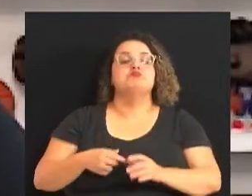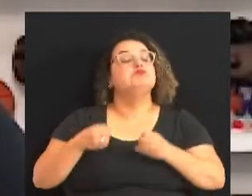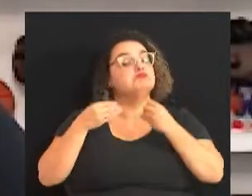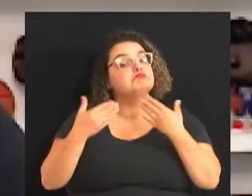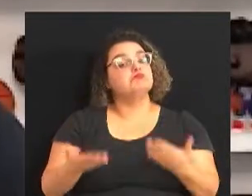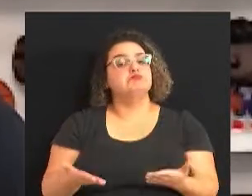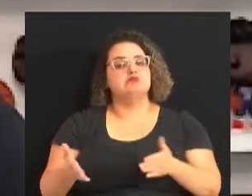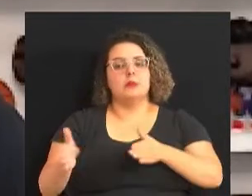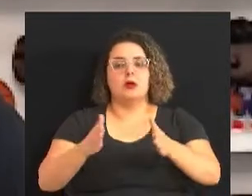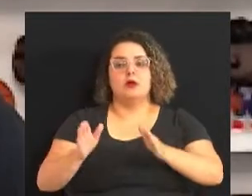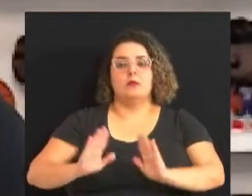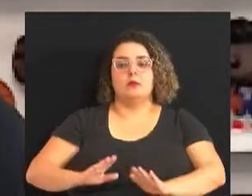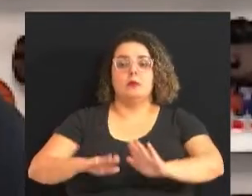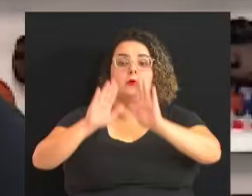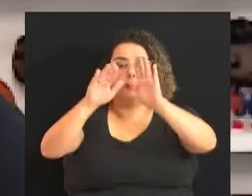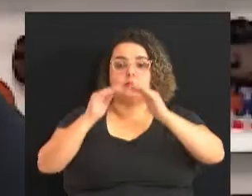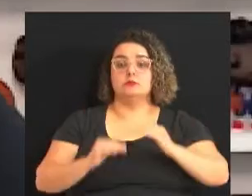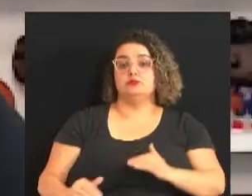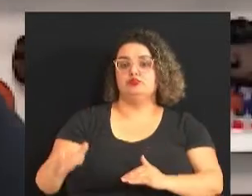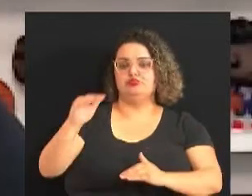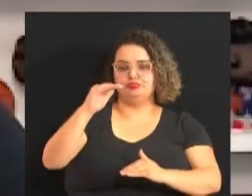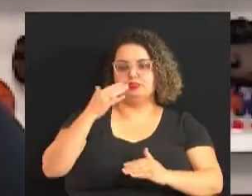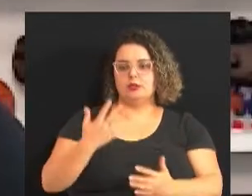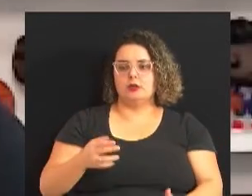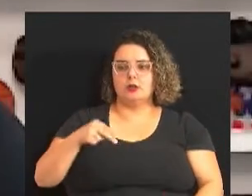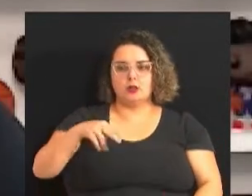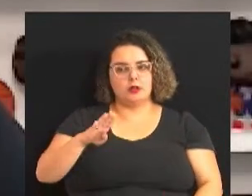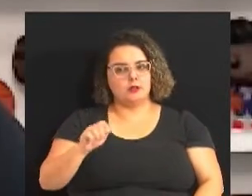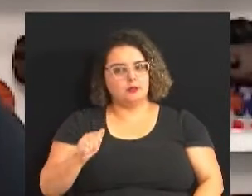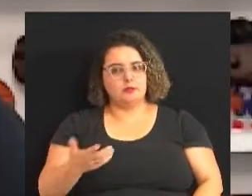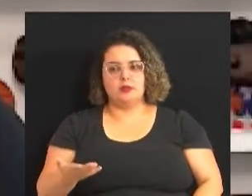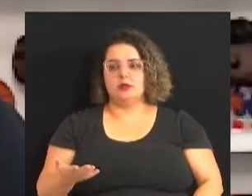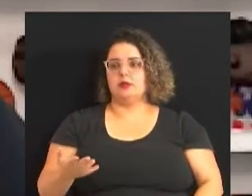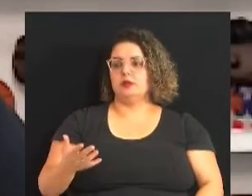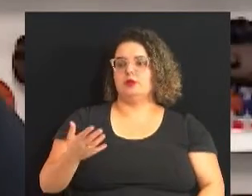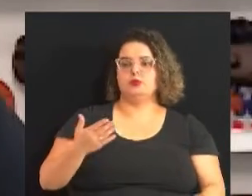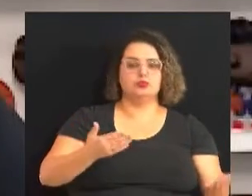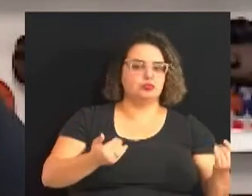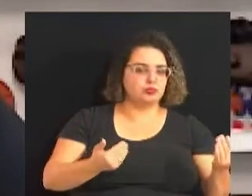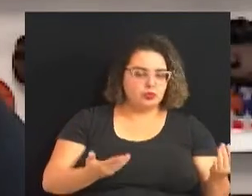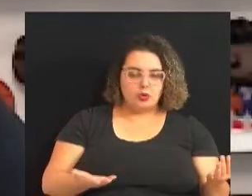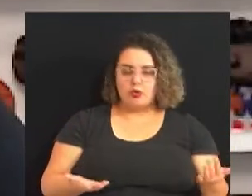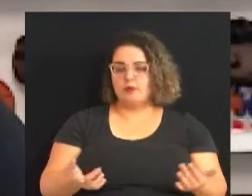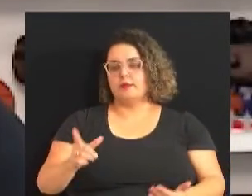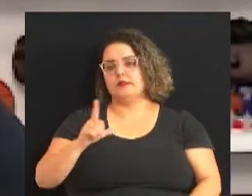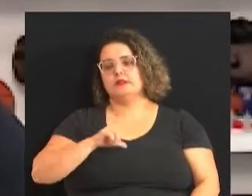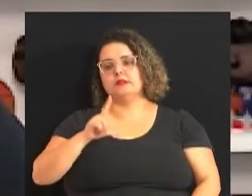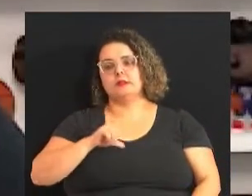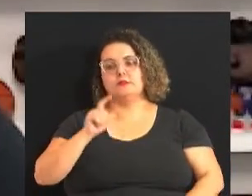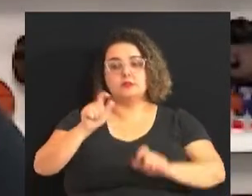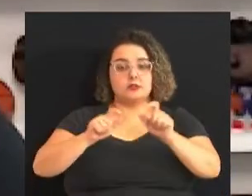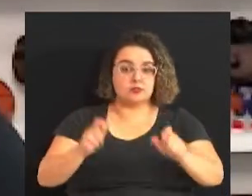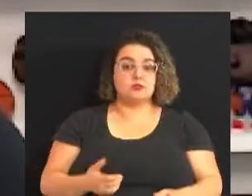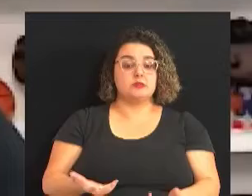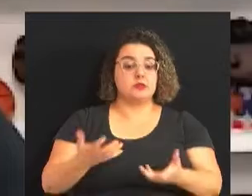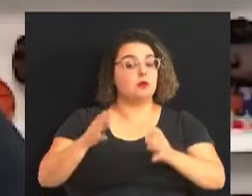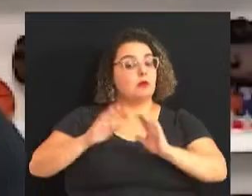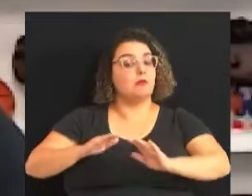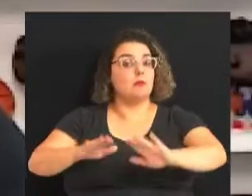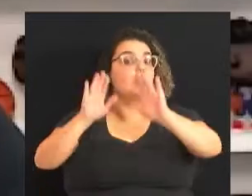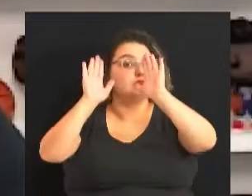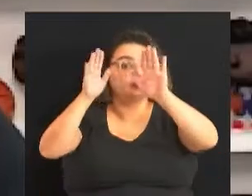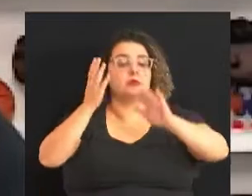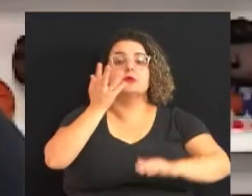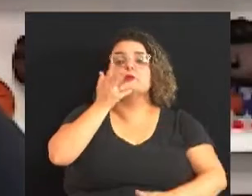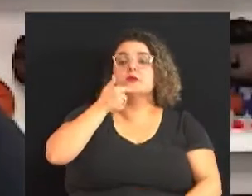basquete está em alta, com a NBA, com jovens. A gente tem muita gente querendo jogar basquete, muitas crianças querendo